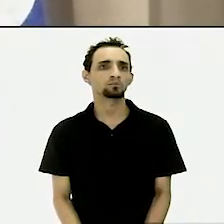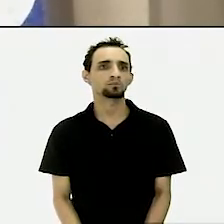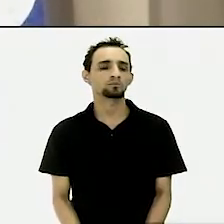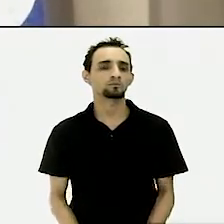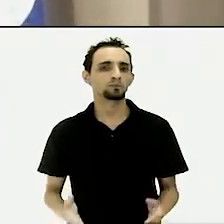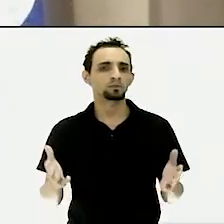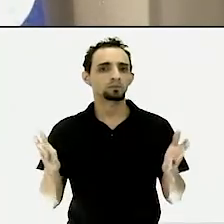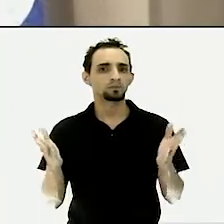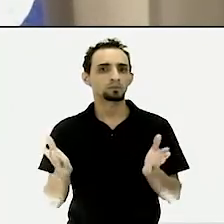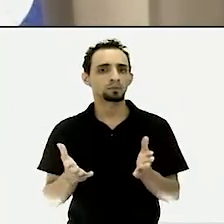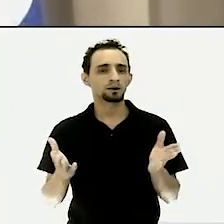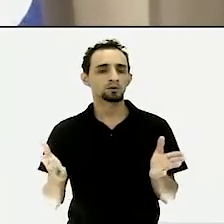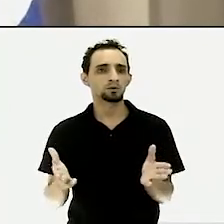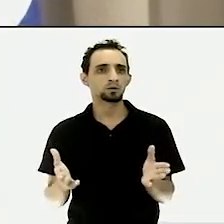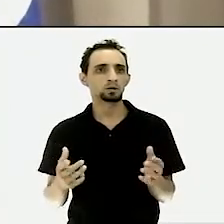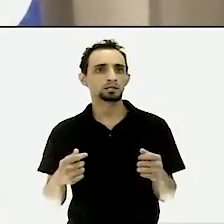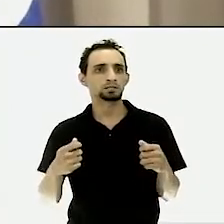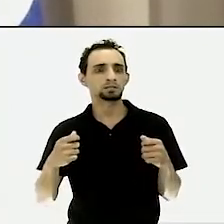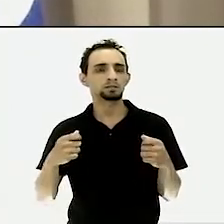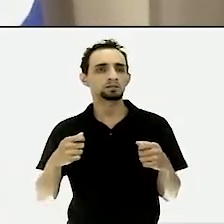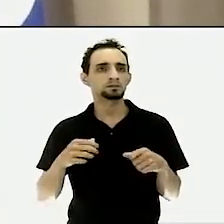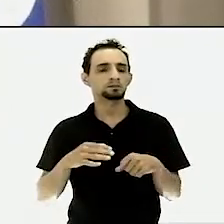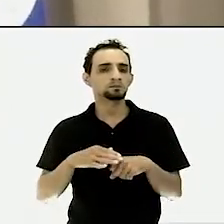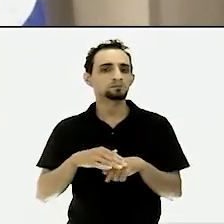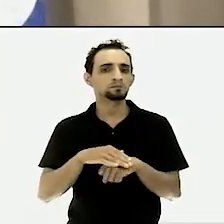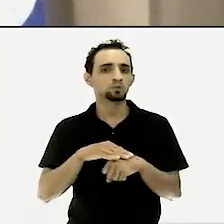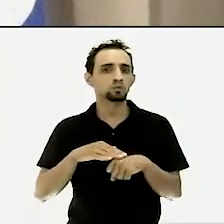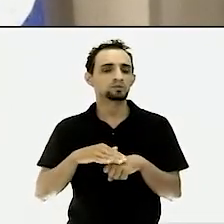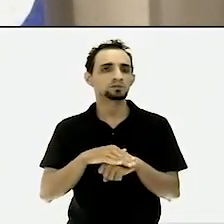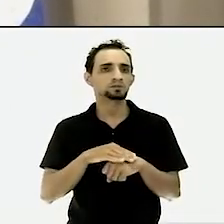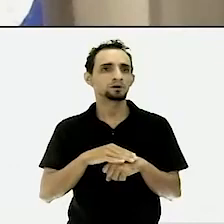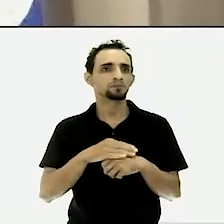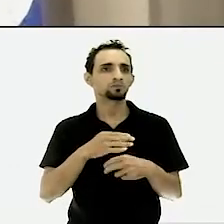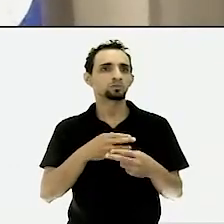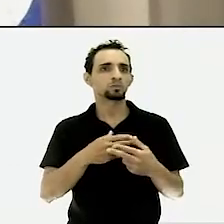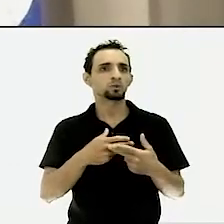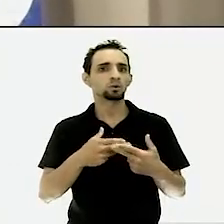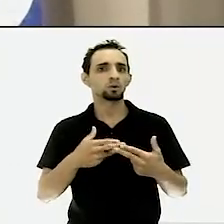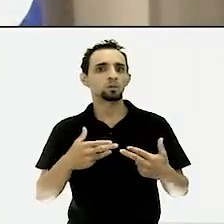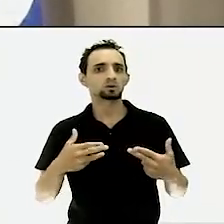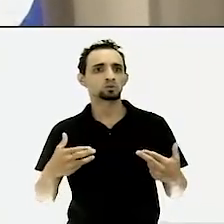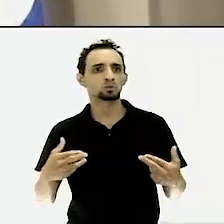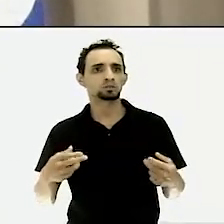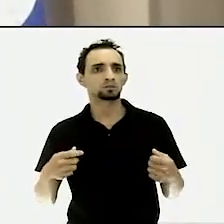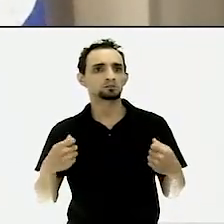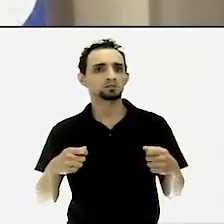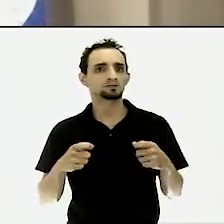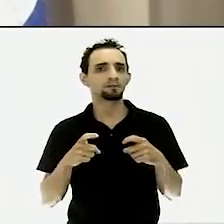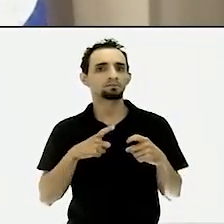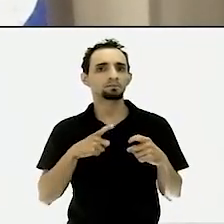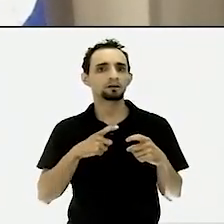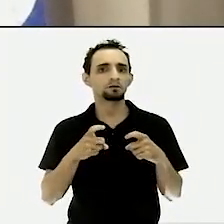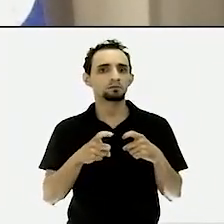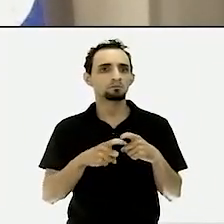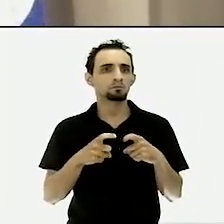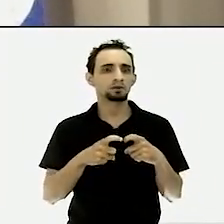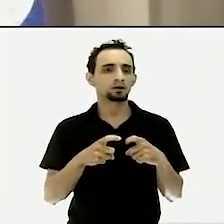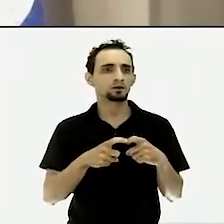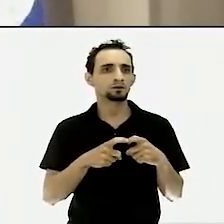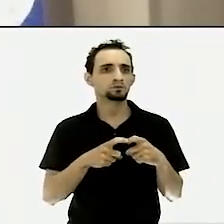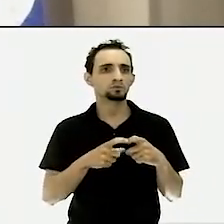esse aparelho, nós se tornamos uma UPA de alto nível, podemos fazer exames de